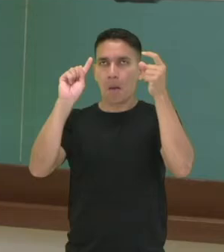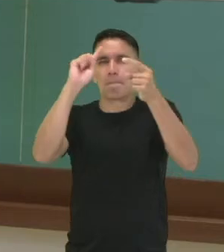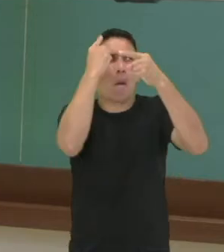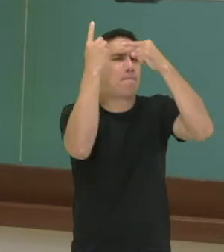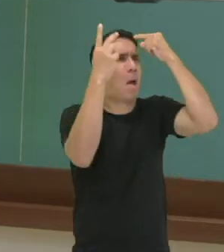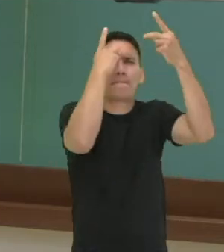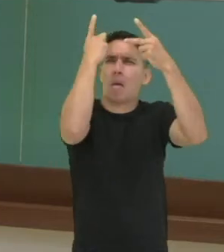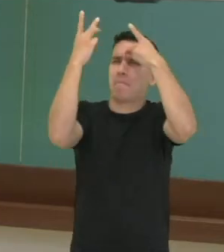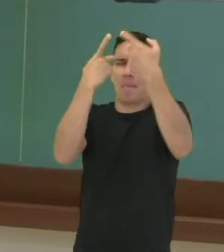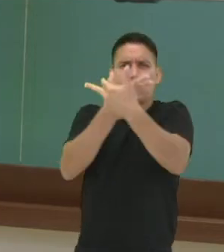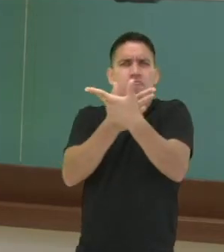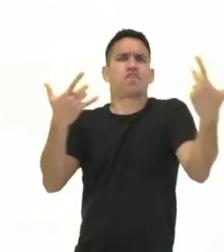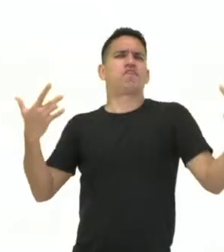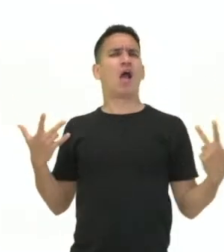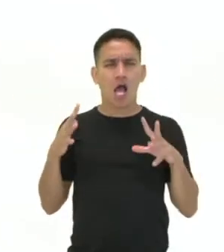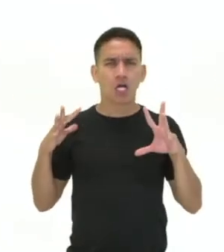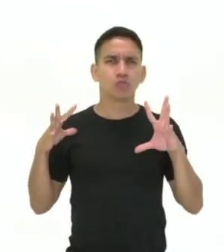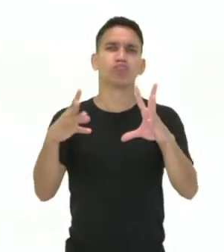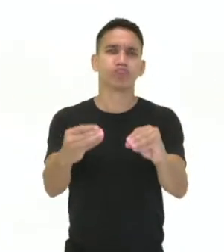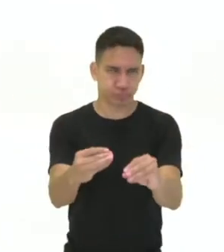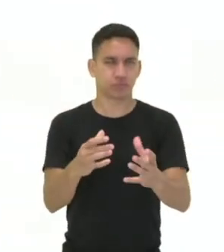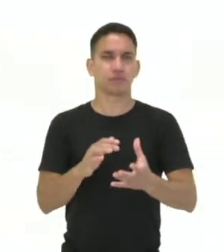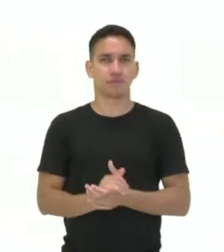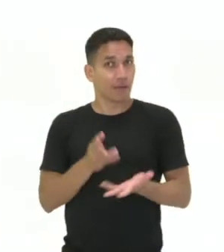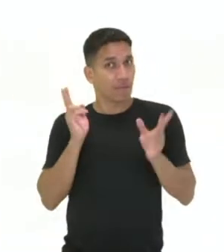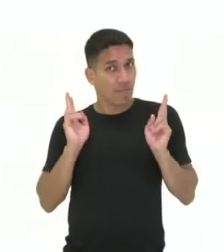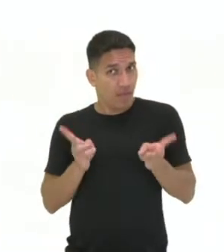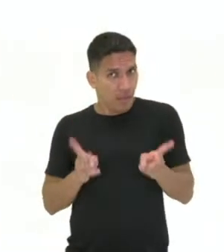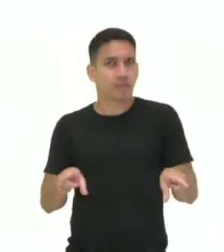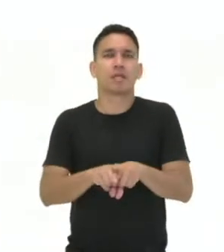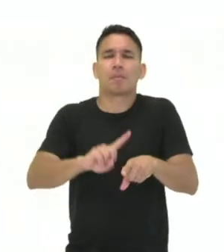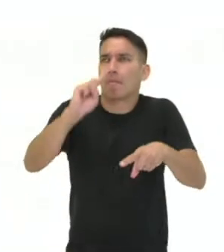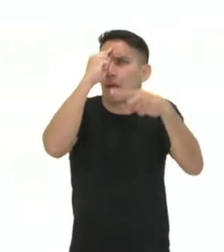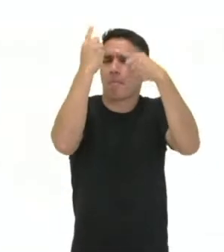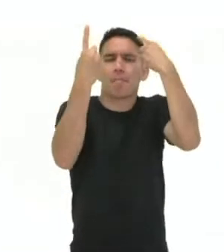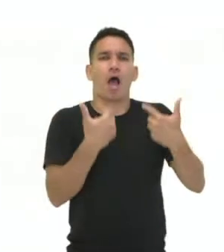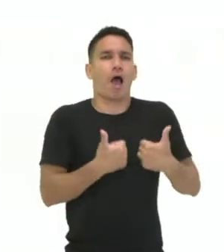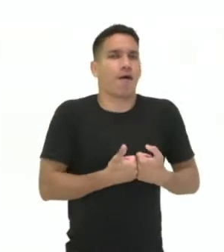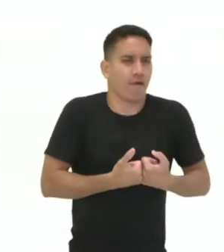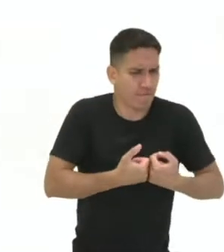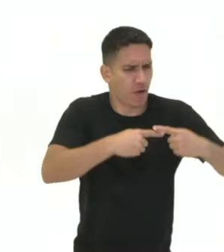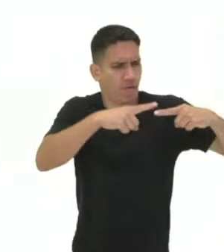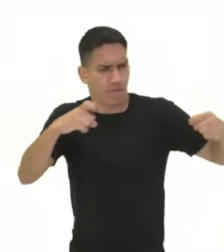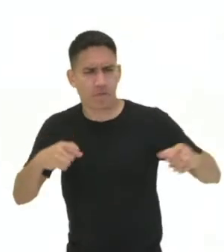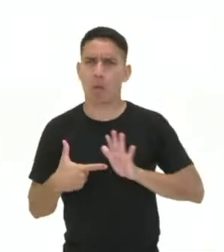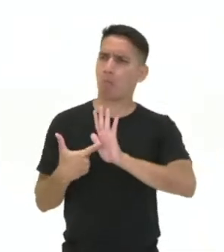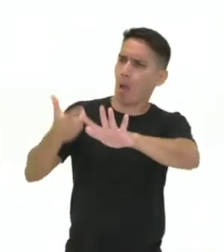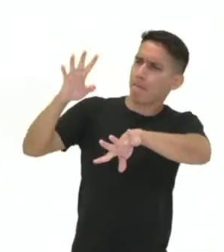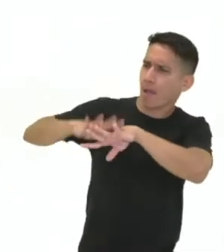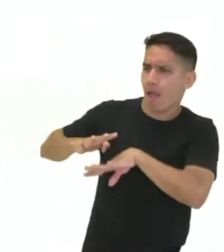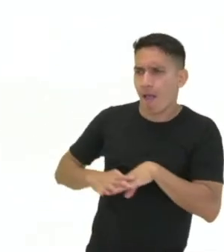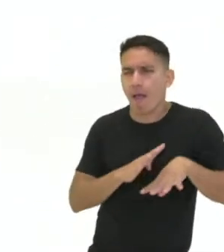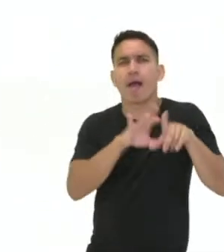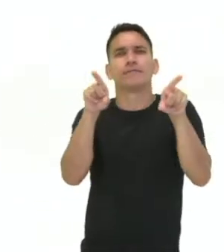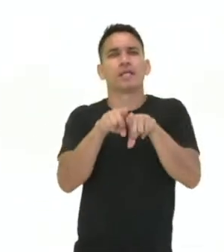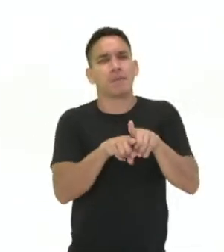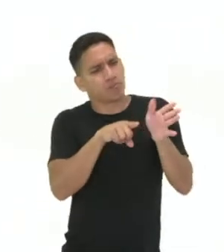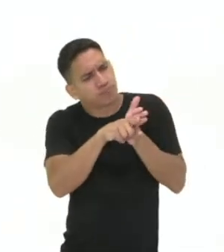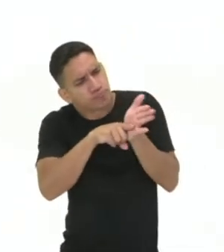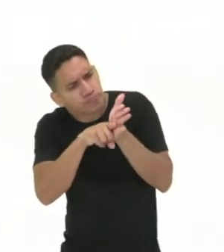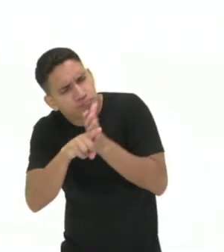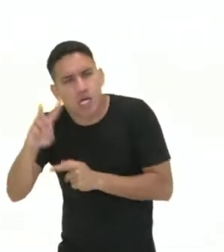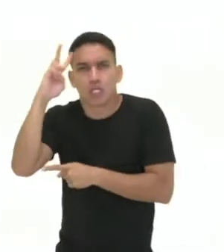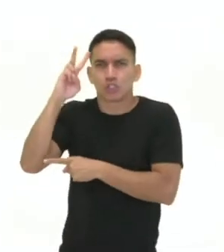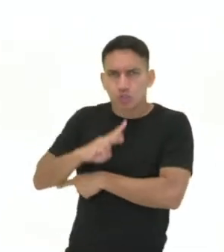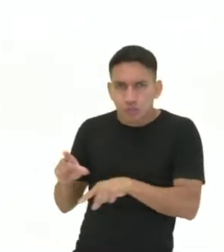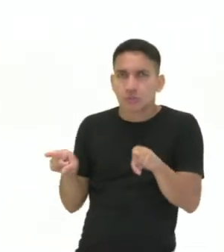os domínios. Na mesma época, inventam a ciência física, a demonstração matemática, a pesquisa histórica,